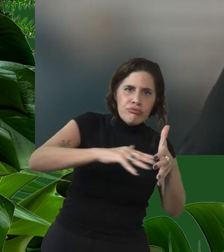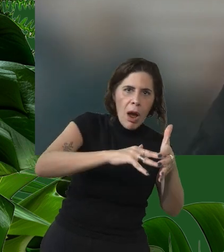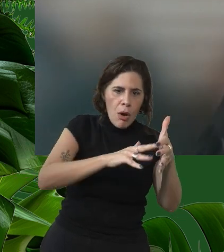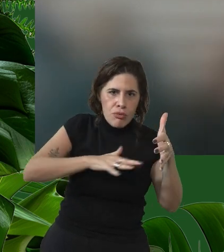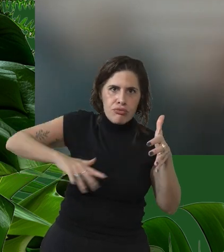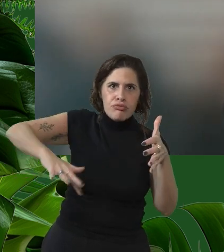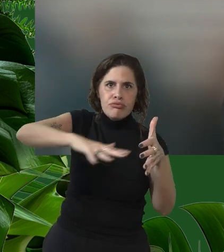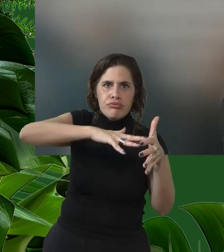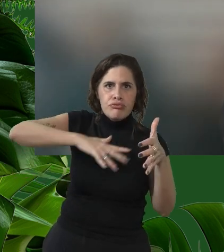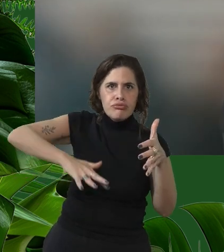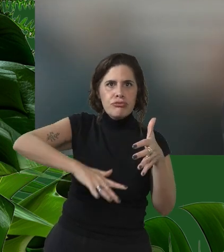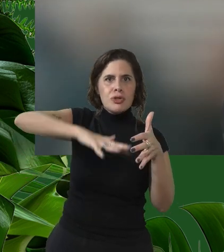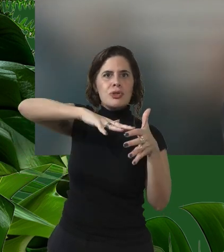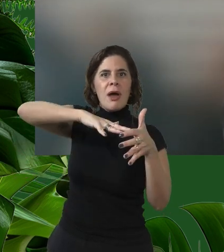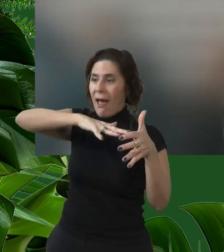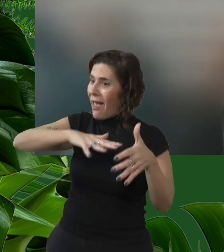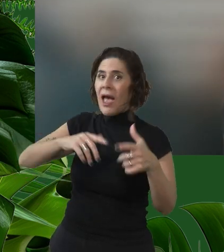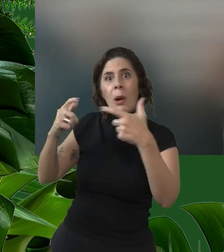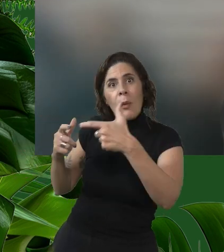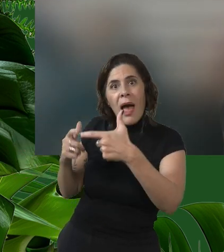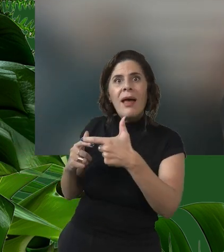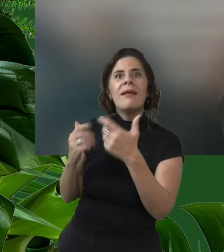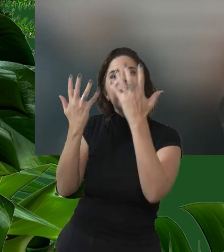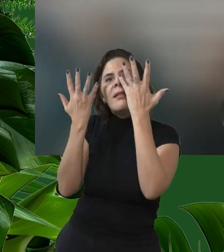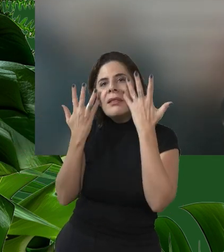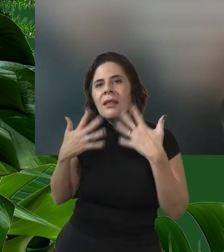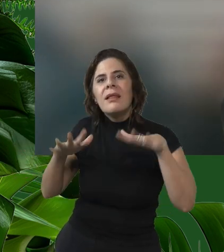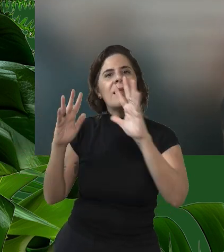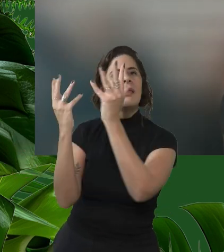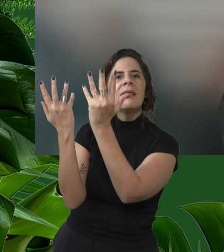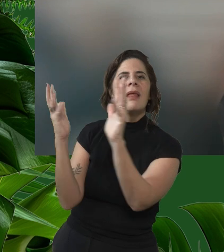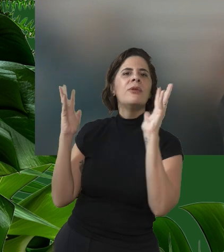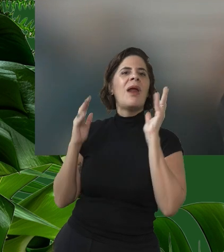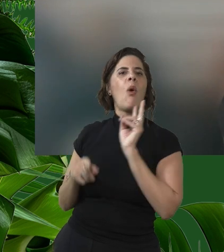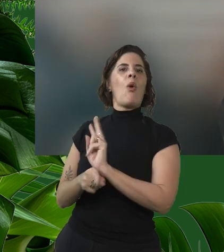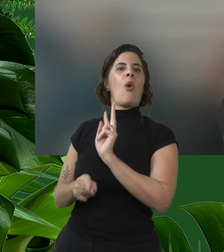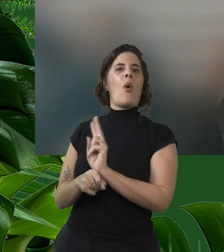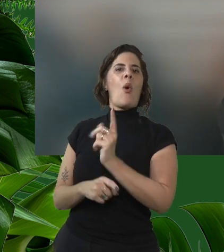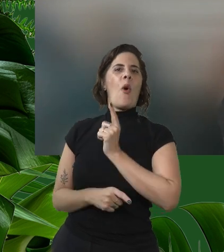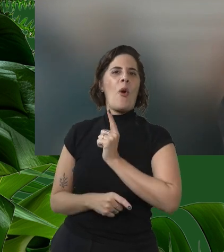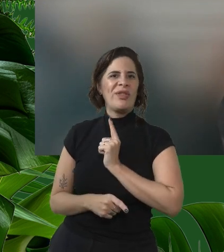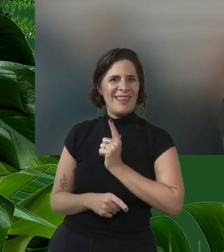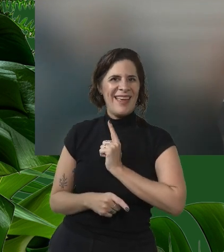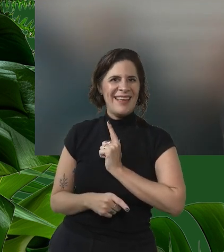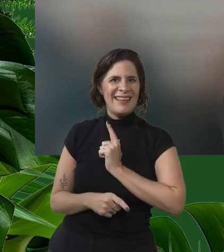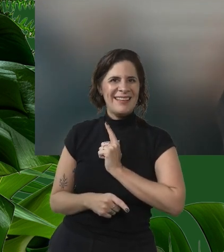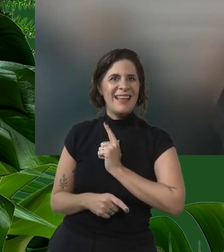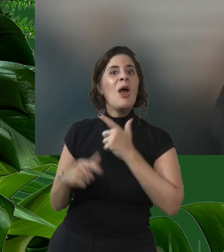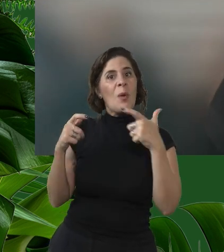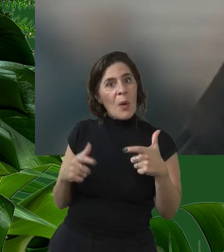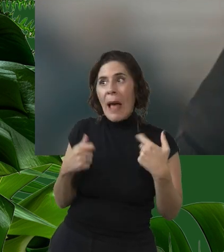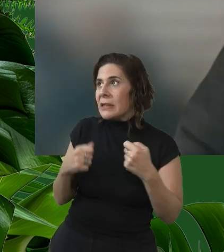que essa água vem de áreas naturais conservadas, vem, em sua maioria, de áreas naturais protegidas, né, de unidades